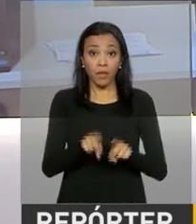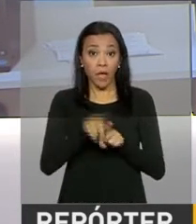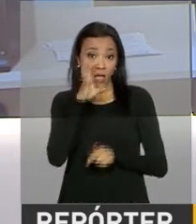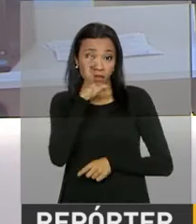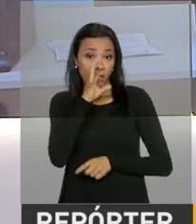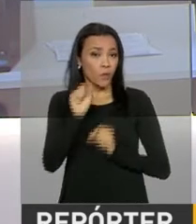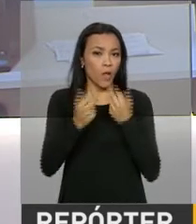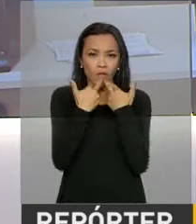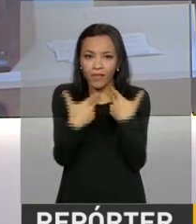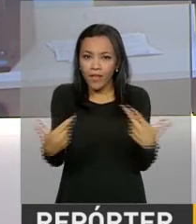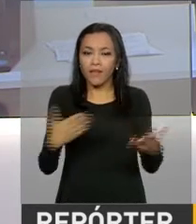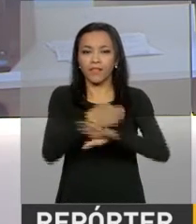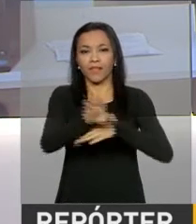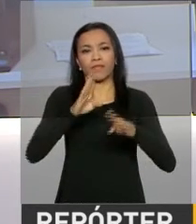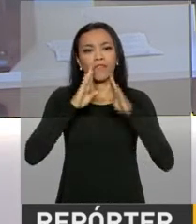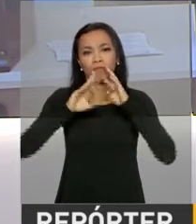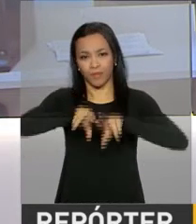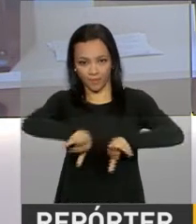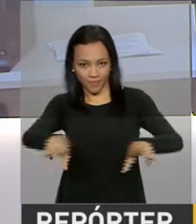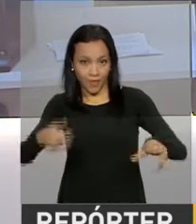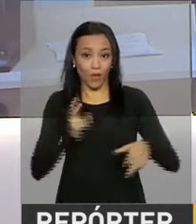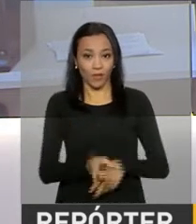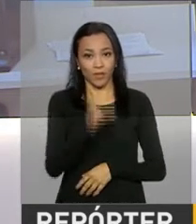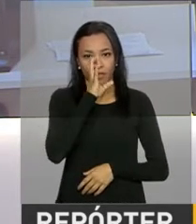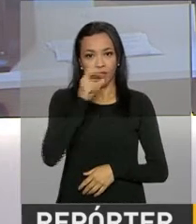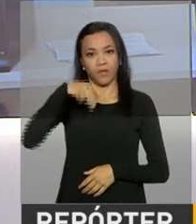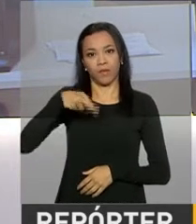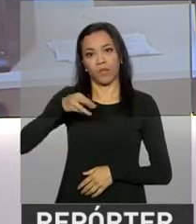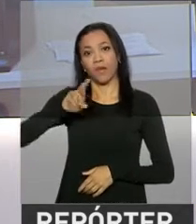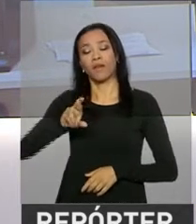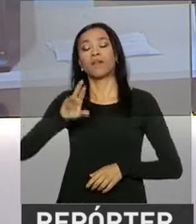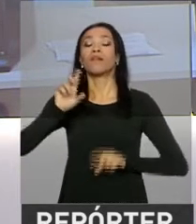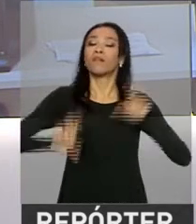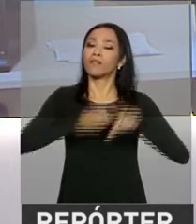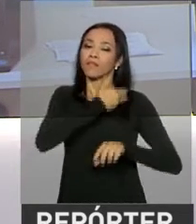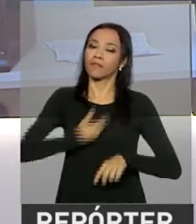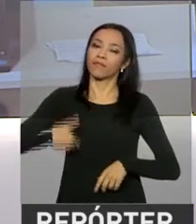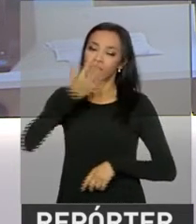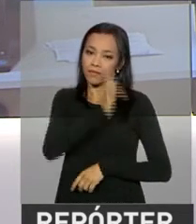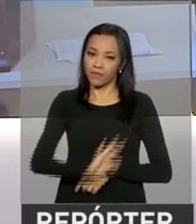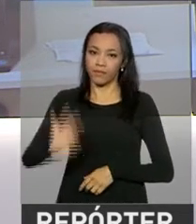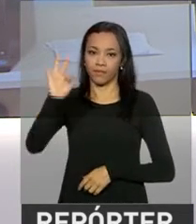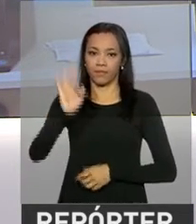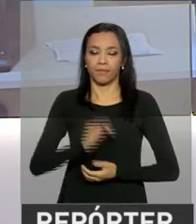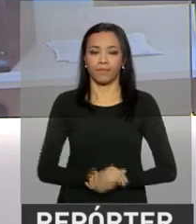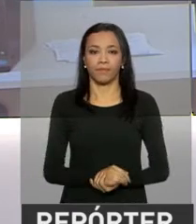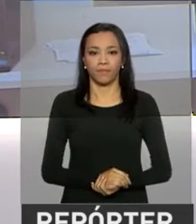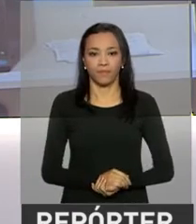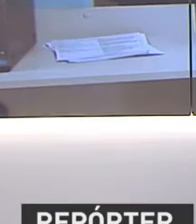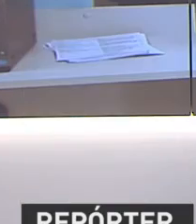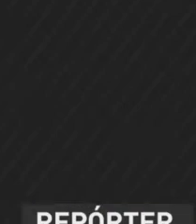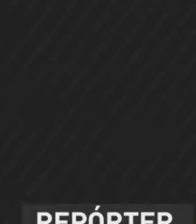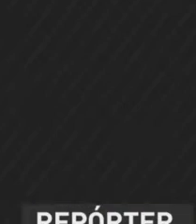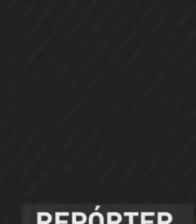as novidades em nossas redes sociais. Continue com a gente aqui na NBR e a TV do Governo Federal.